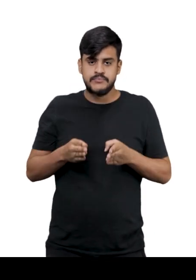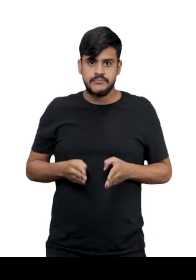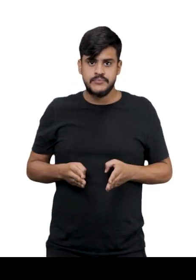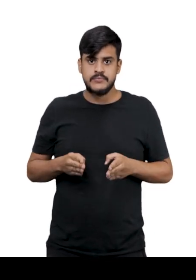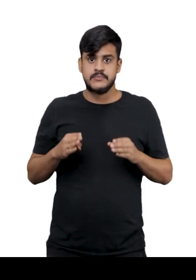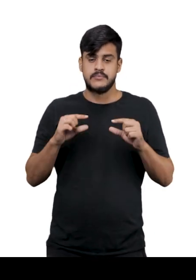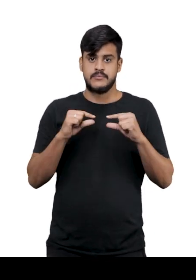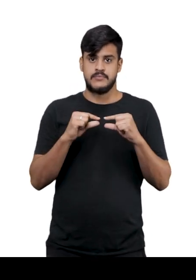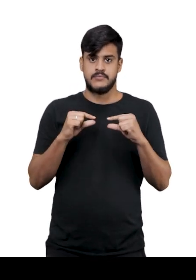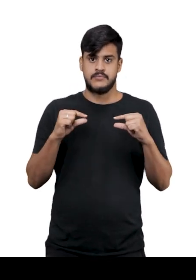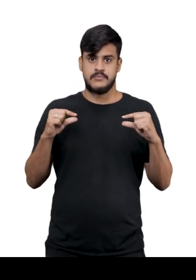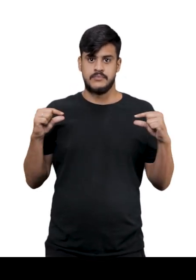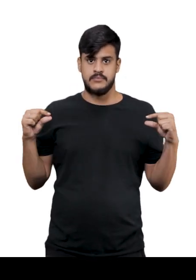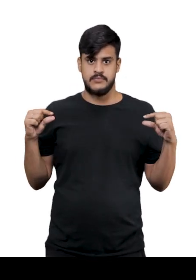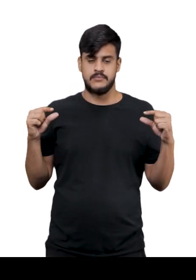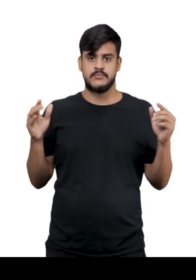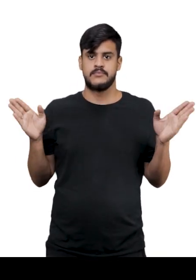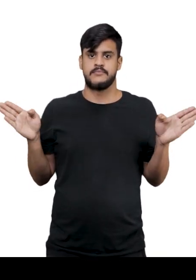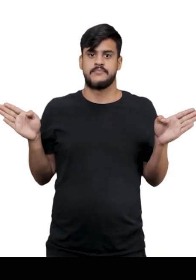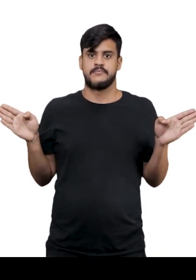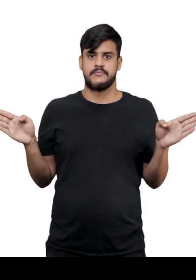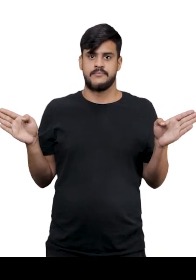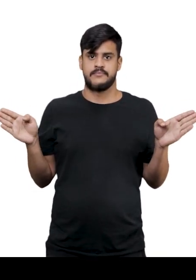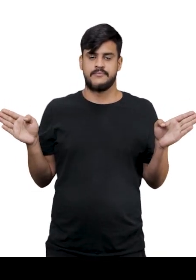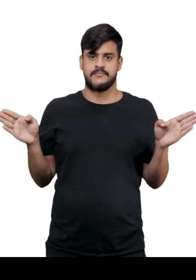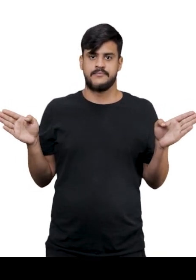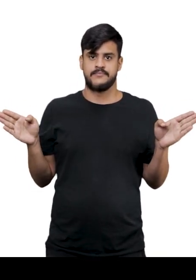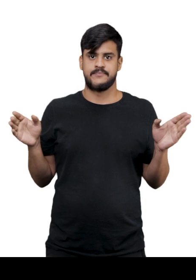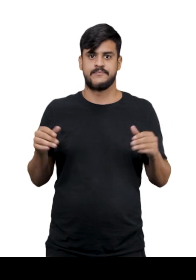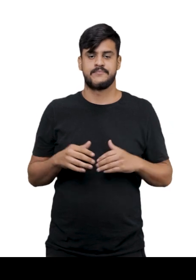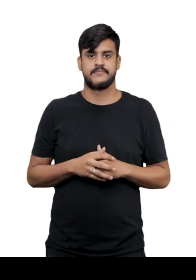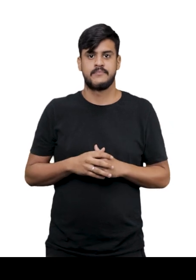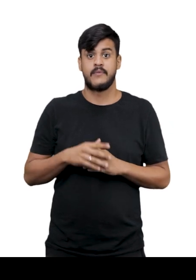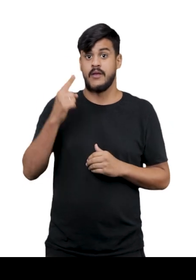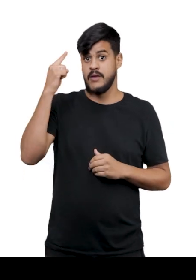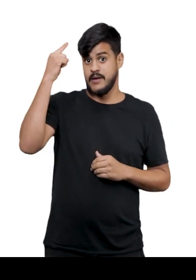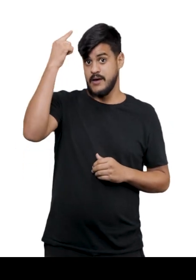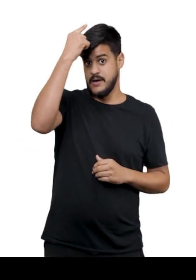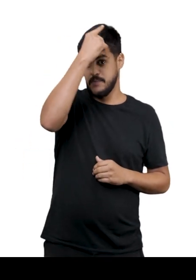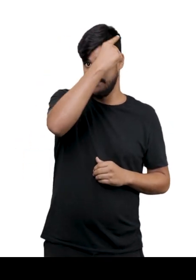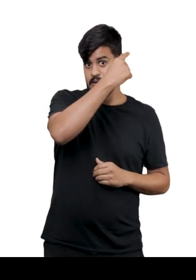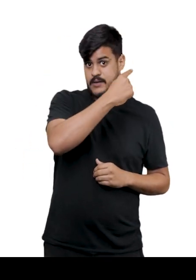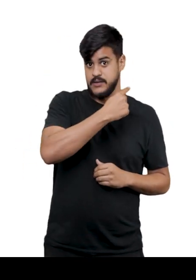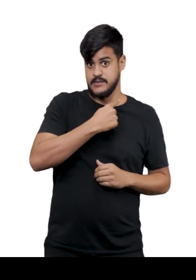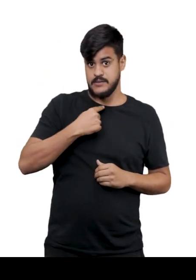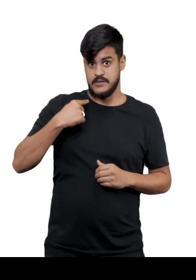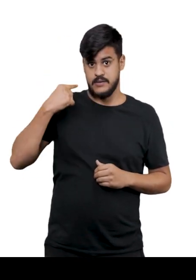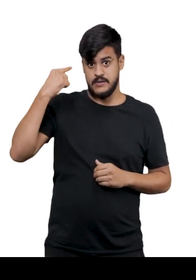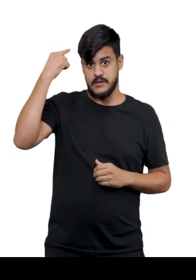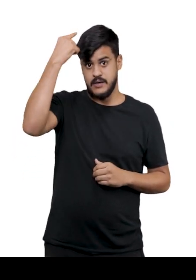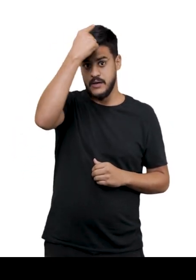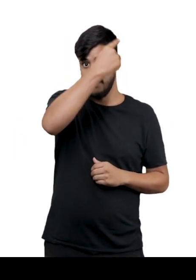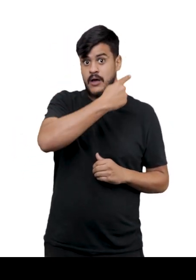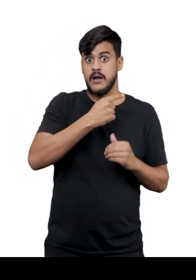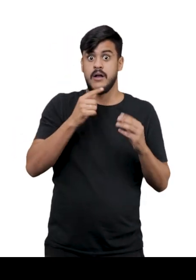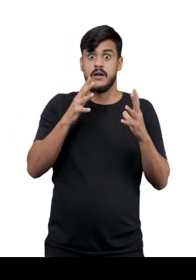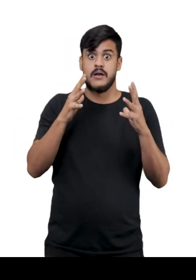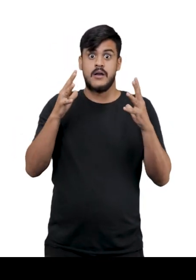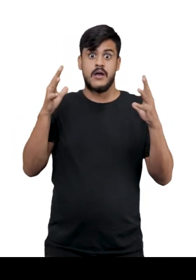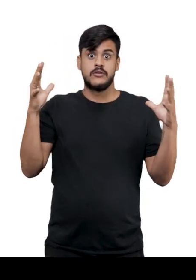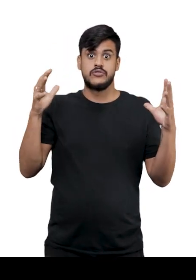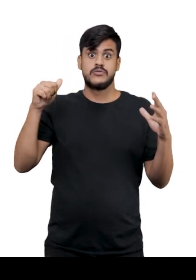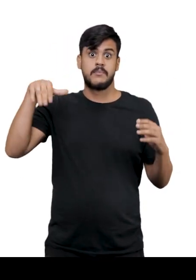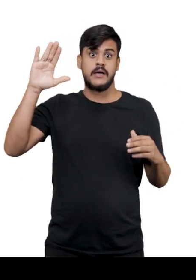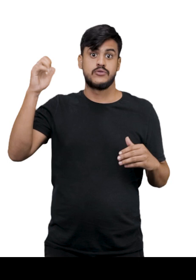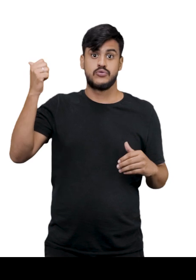pequenos e retos, esticados na horizontal ao lado do corpo. A cabeça, de formato circular,